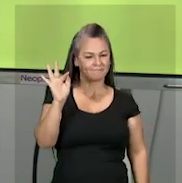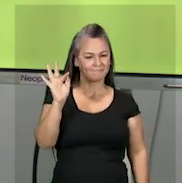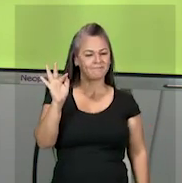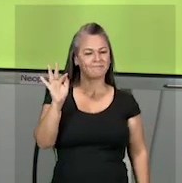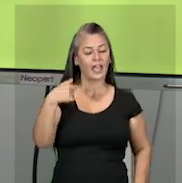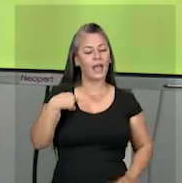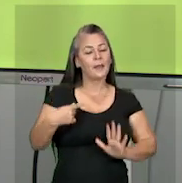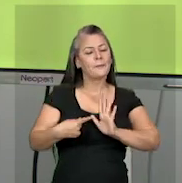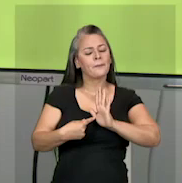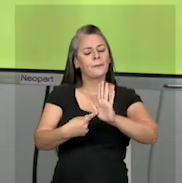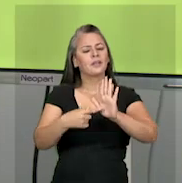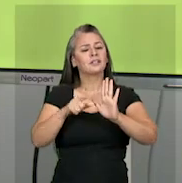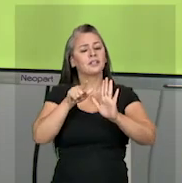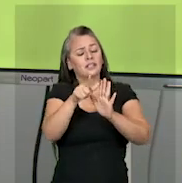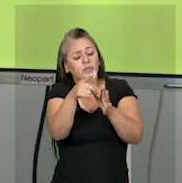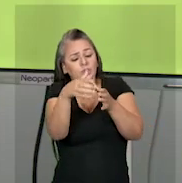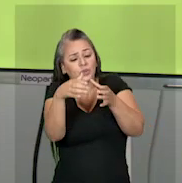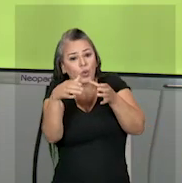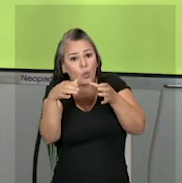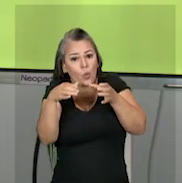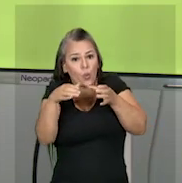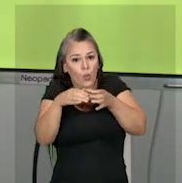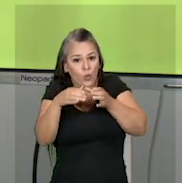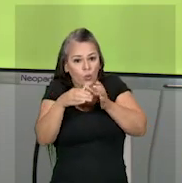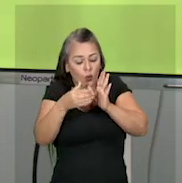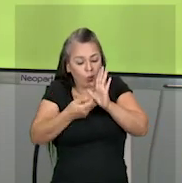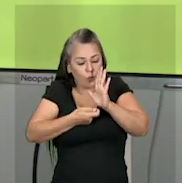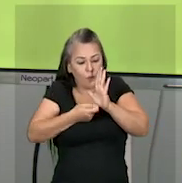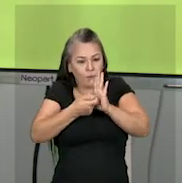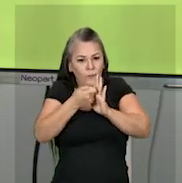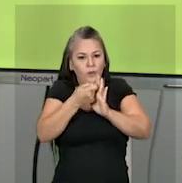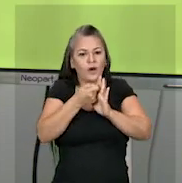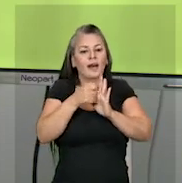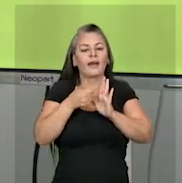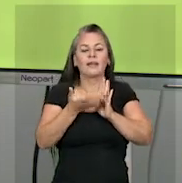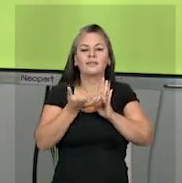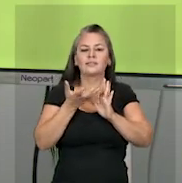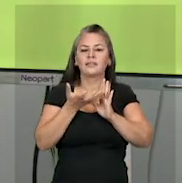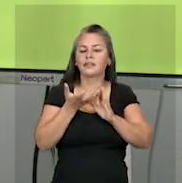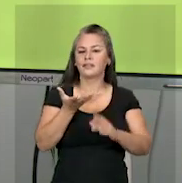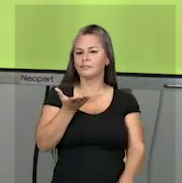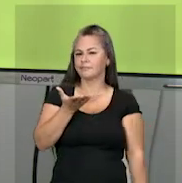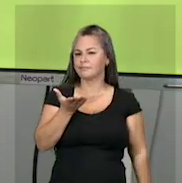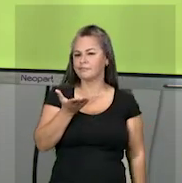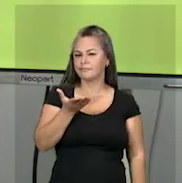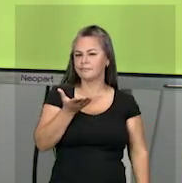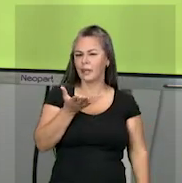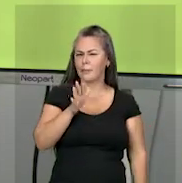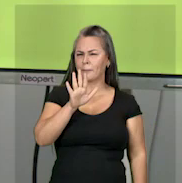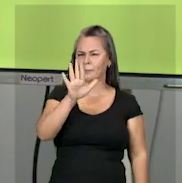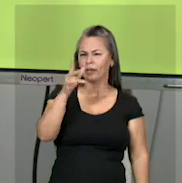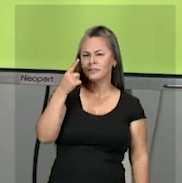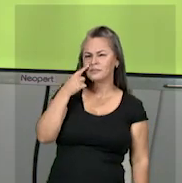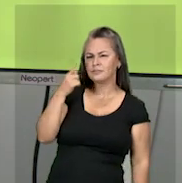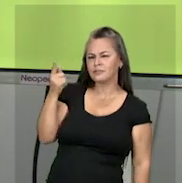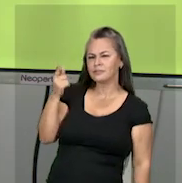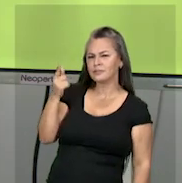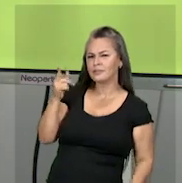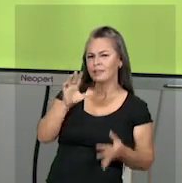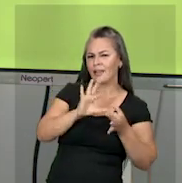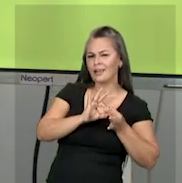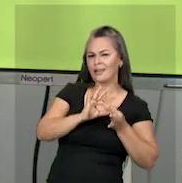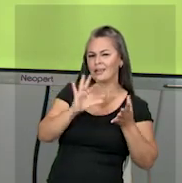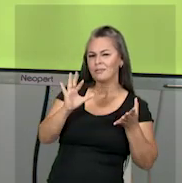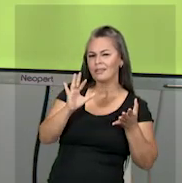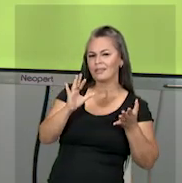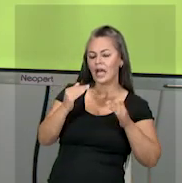burgueses revolucionários estavam querendo para a nova sociedade deles. Mas liberdade, igualdade,